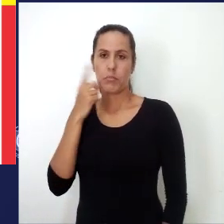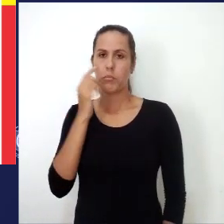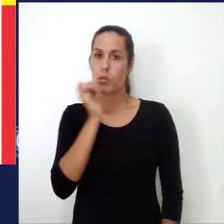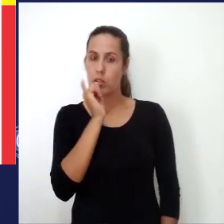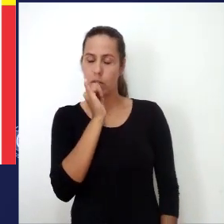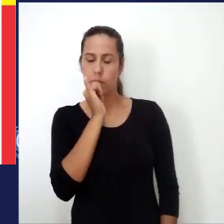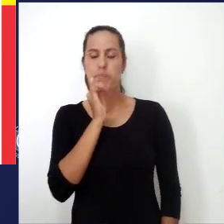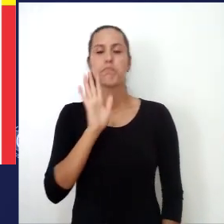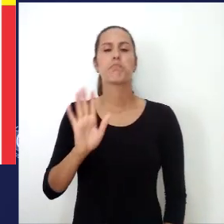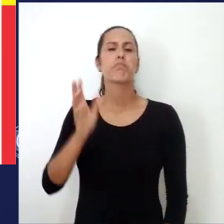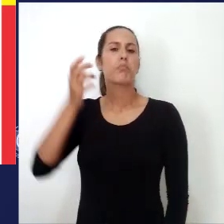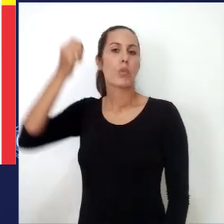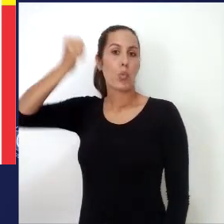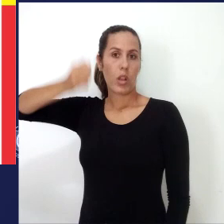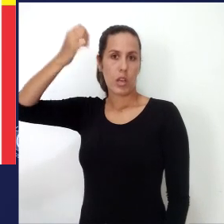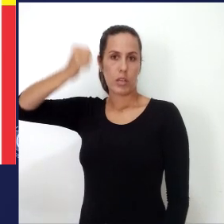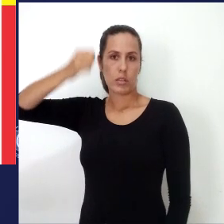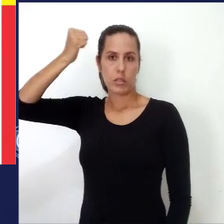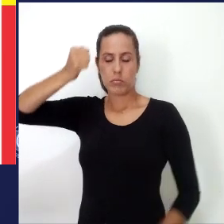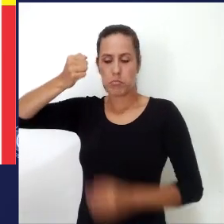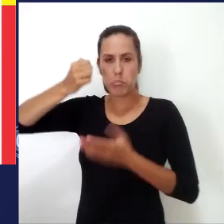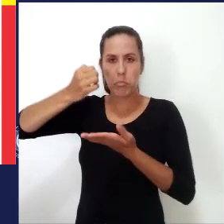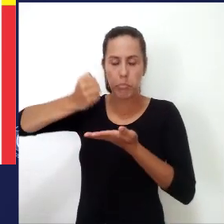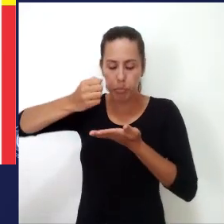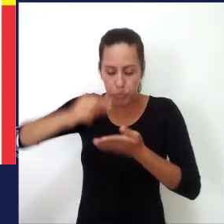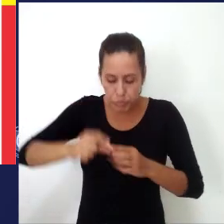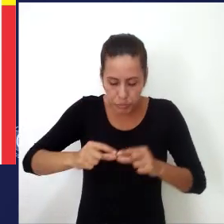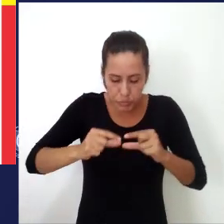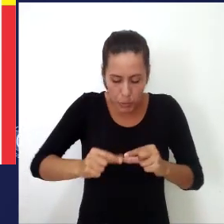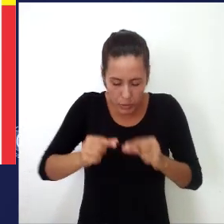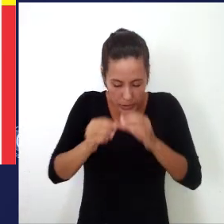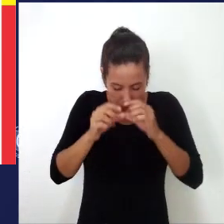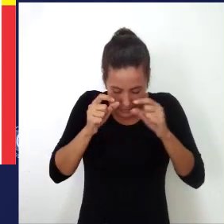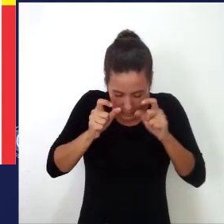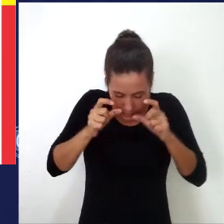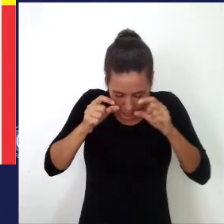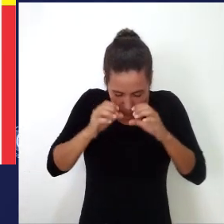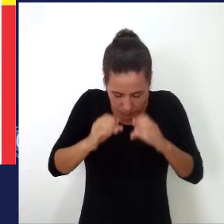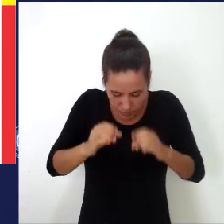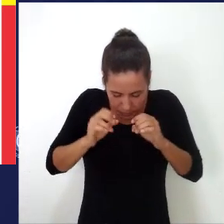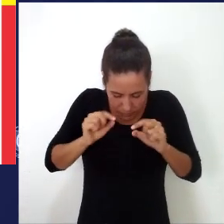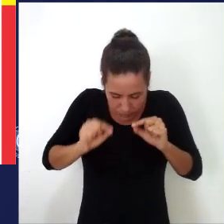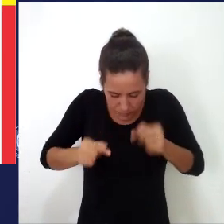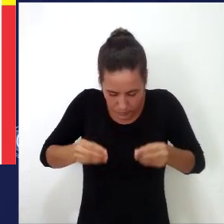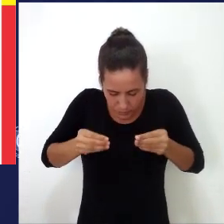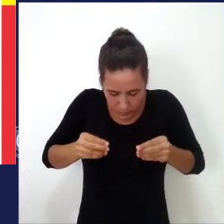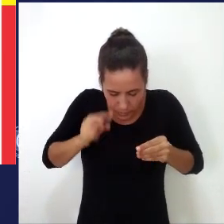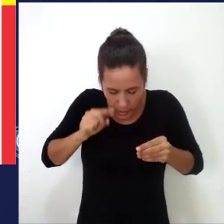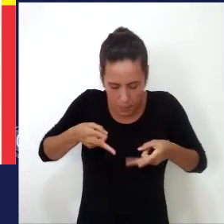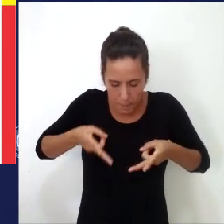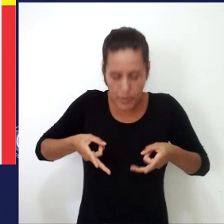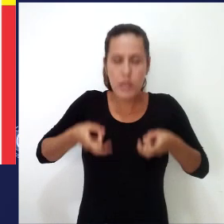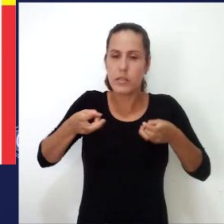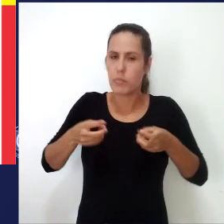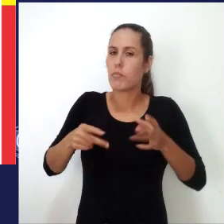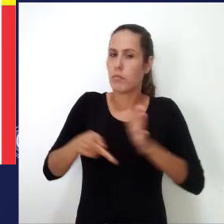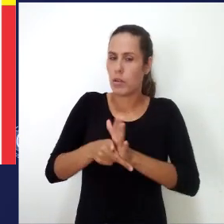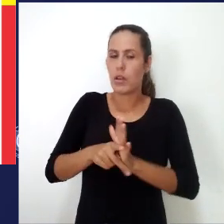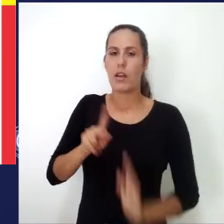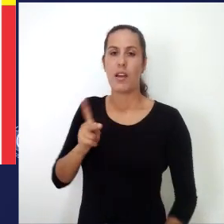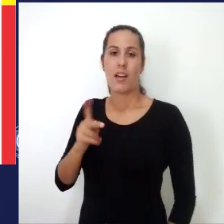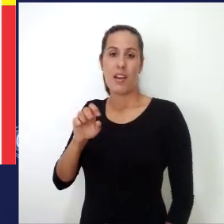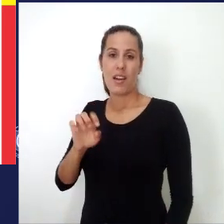tá? Que quando coloca assim no microscópio dá para perceber que é uma mistura heterogênea, dá para observar